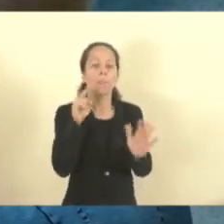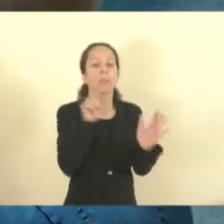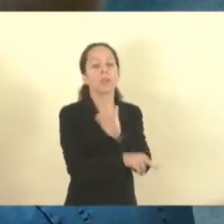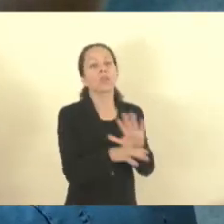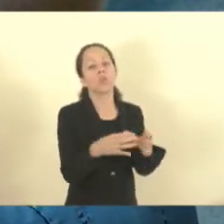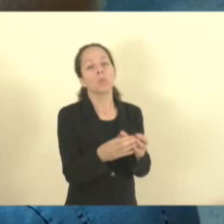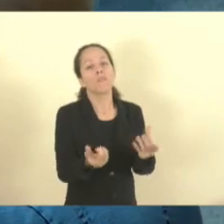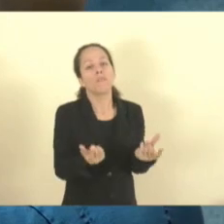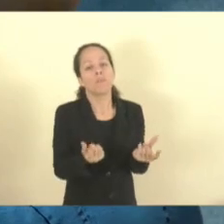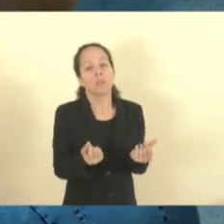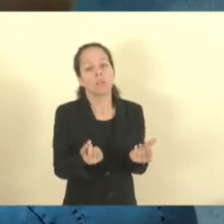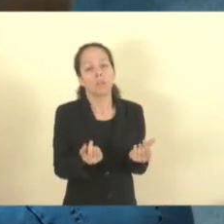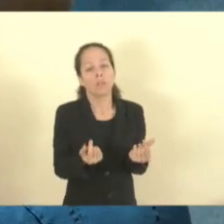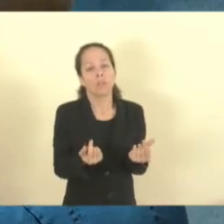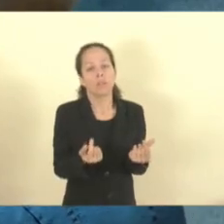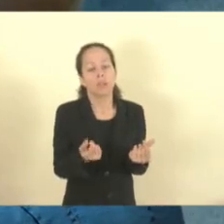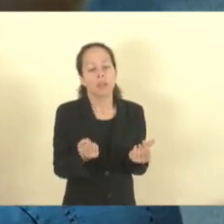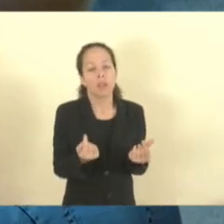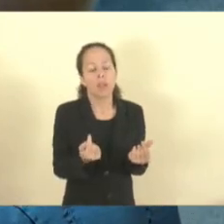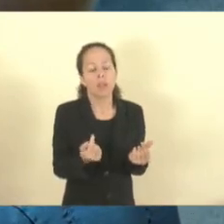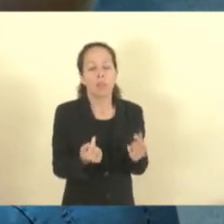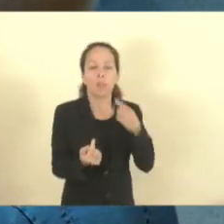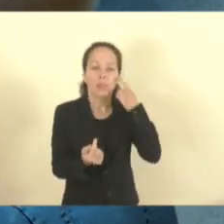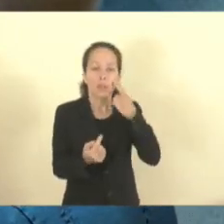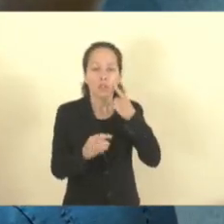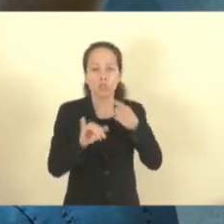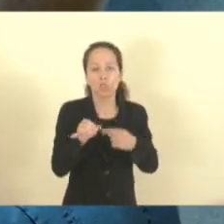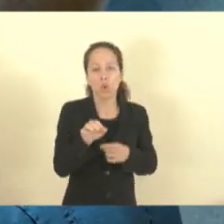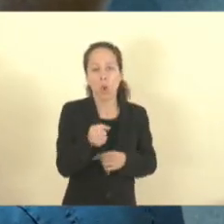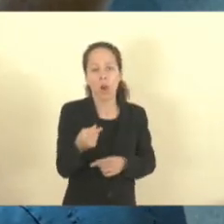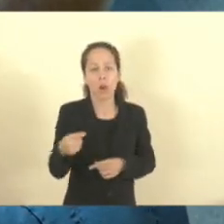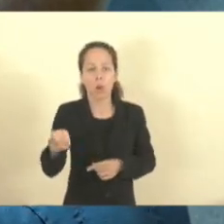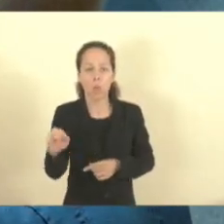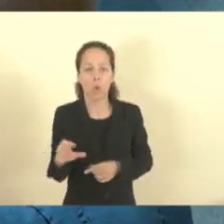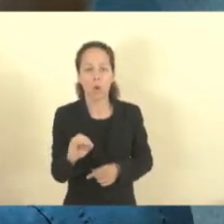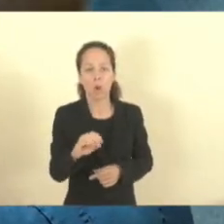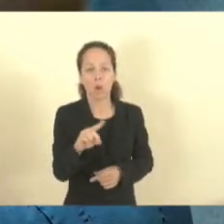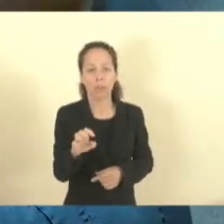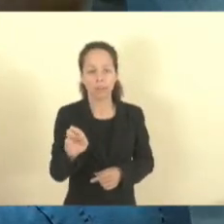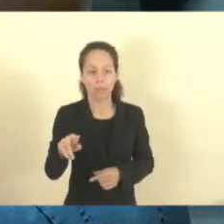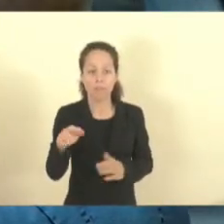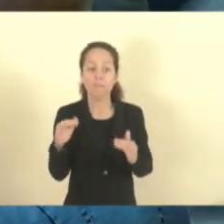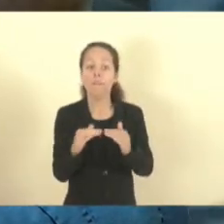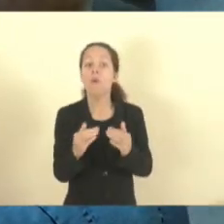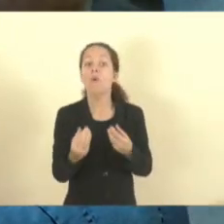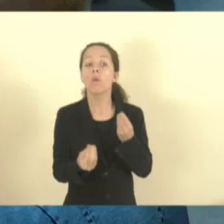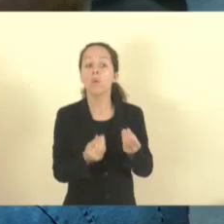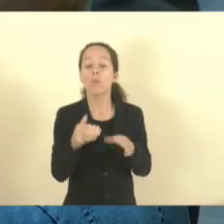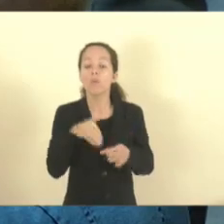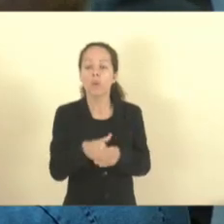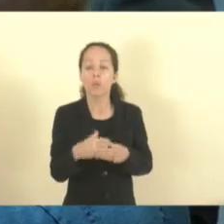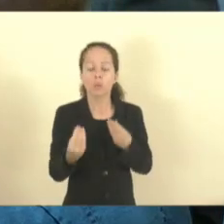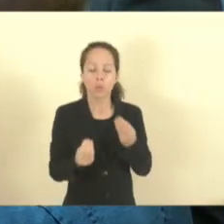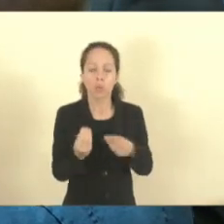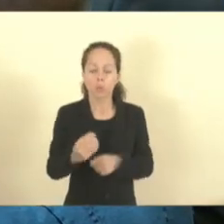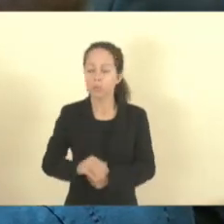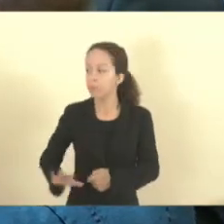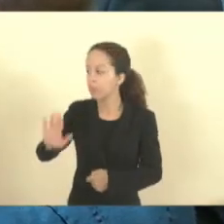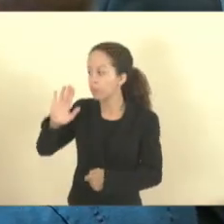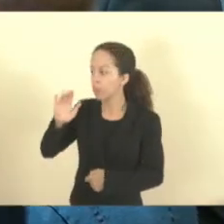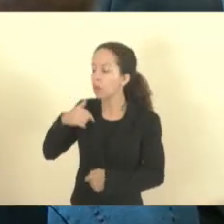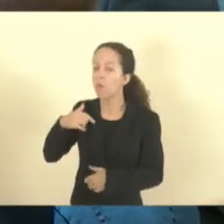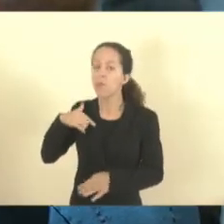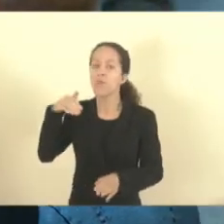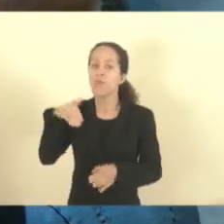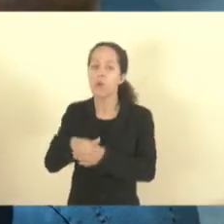Eu voto com o meu relatório. Deputado João Cosa, vice-presidente. Esse é o item 3 da pauta, Tiago. Senhor presidente, meu voto é